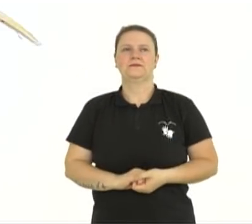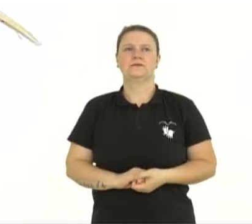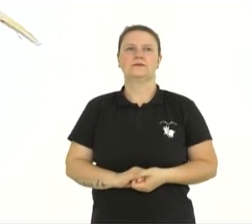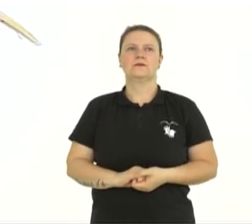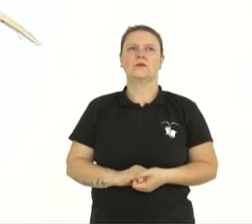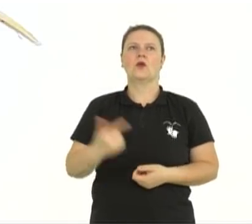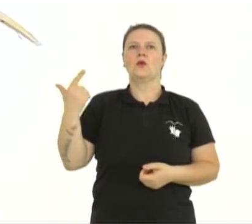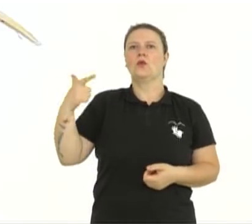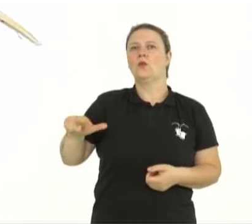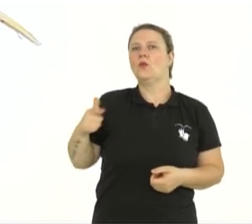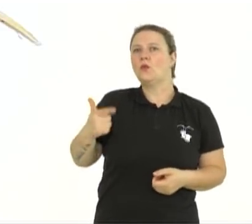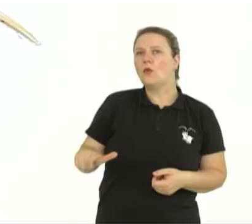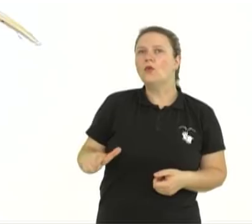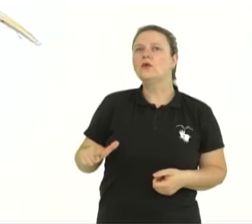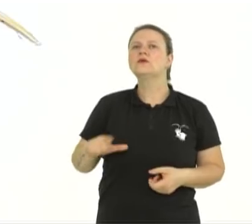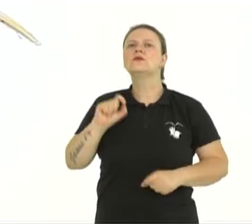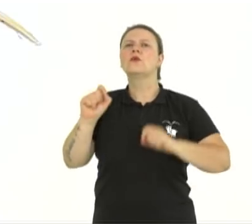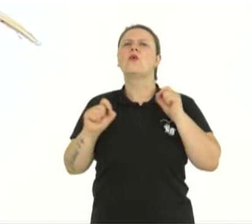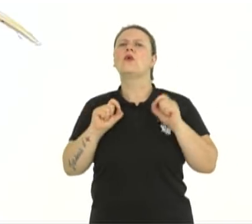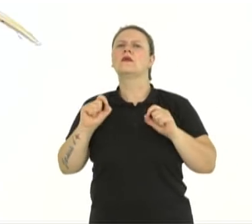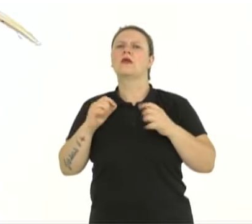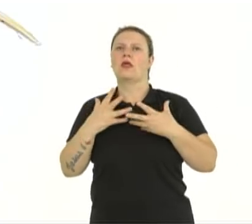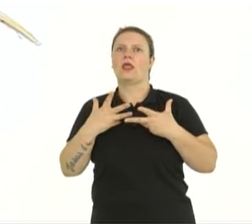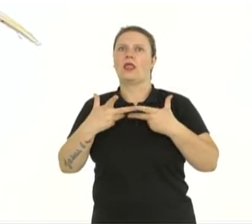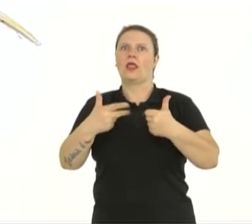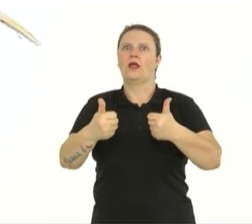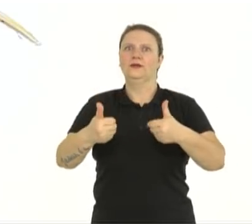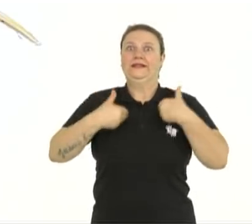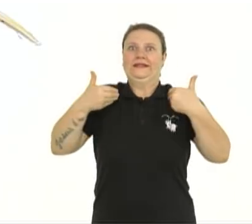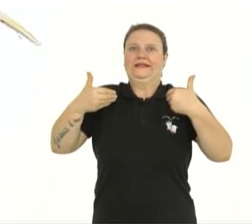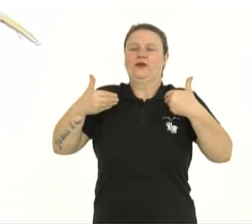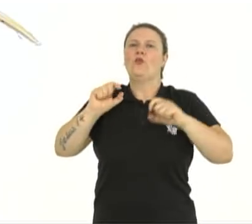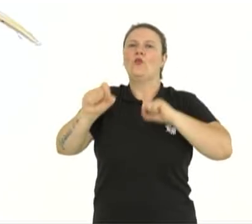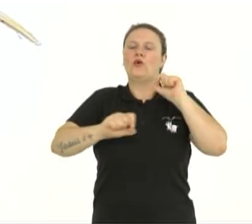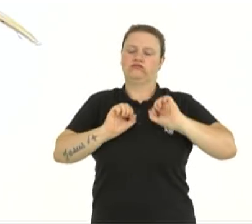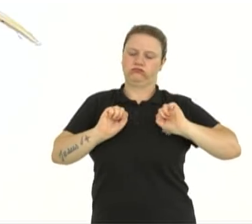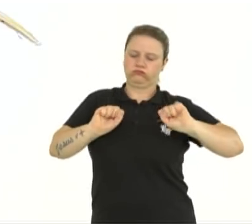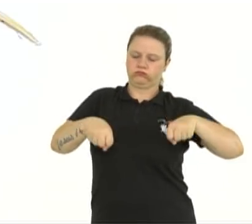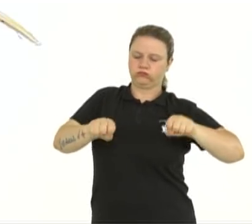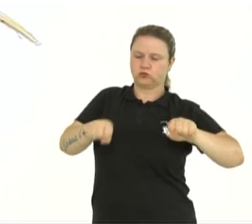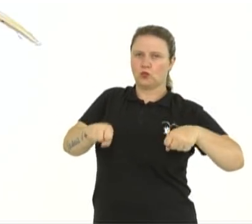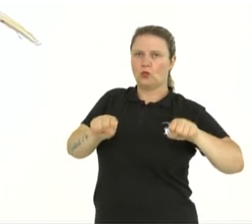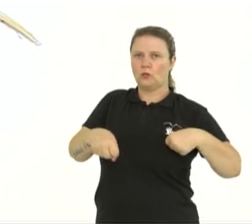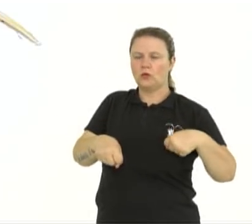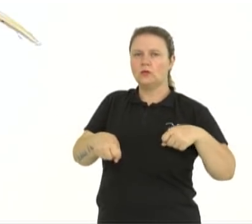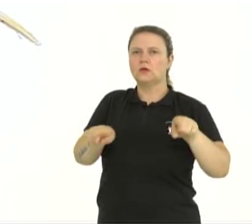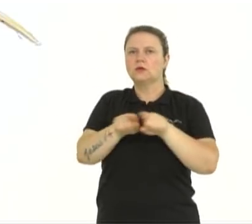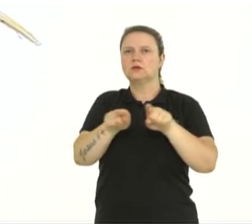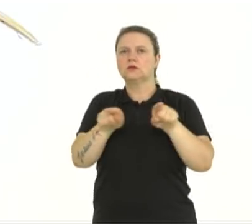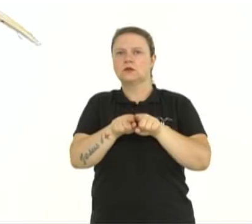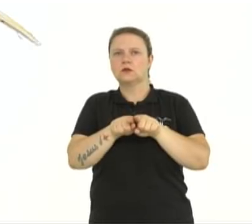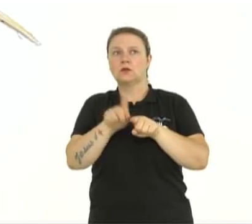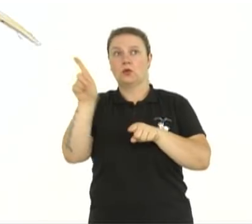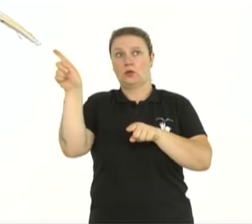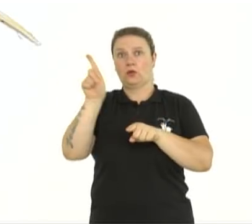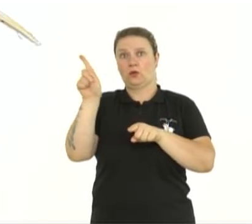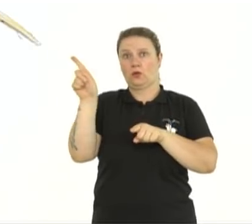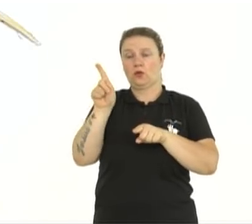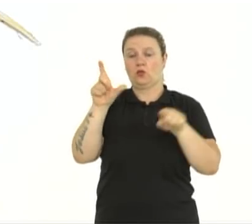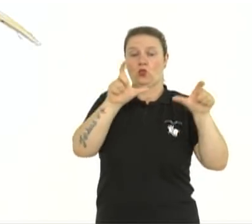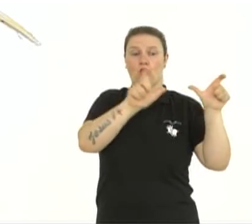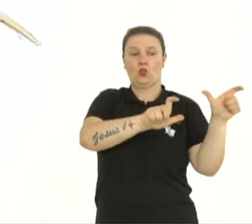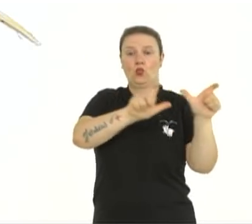Outra prática de aventura, o motocross, que é praticado em motocicletas estilo off-road, em lugares